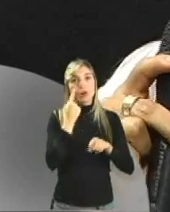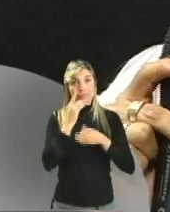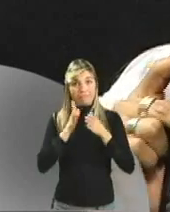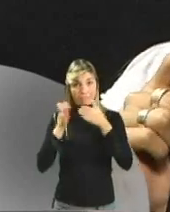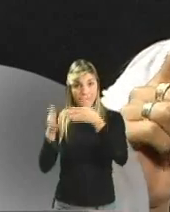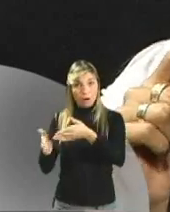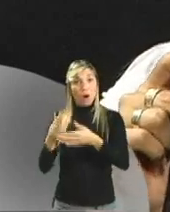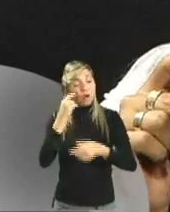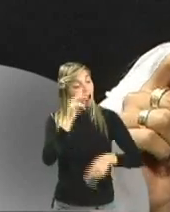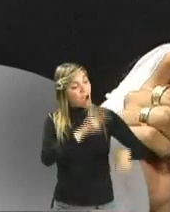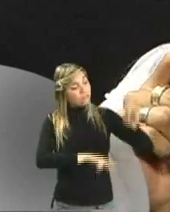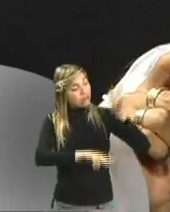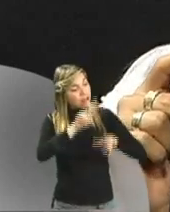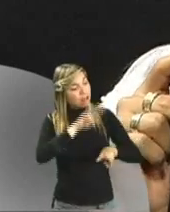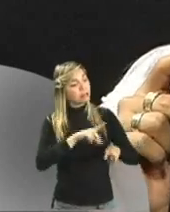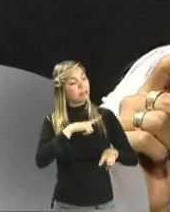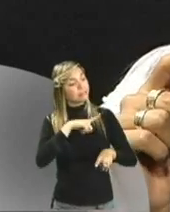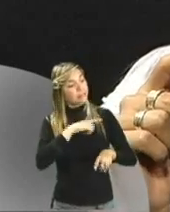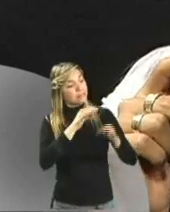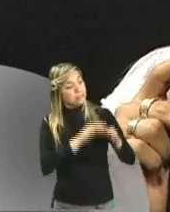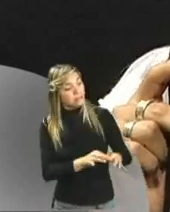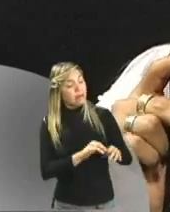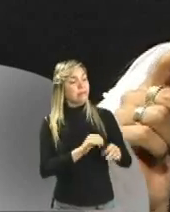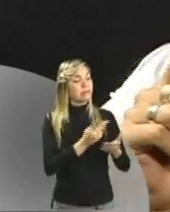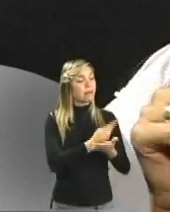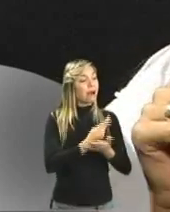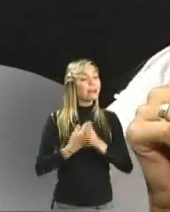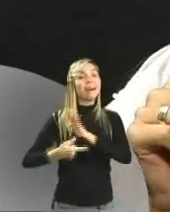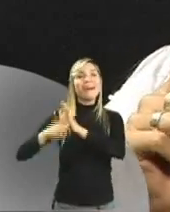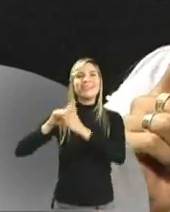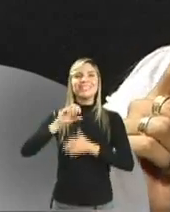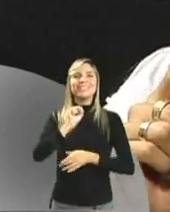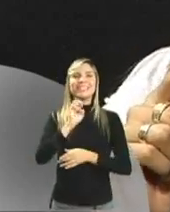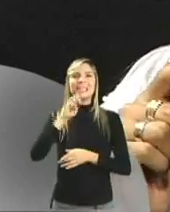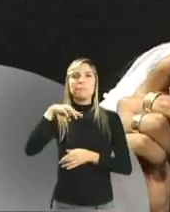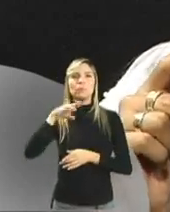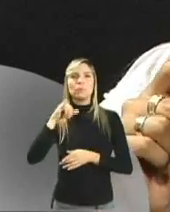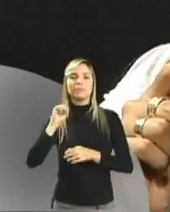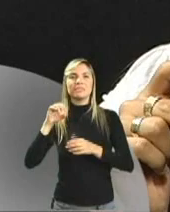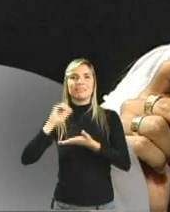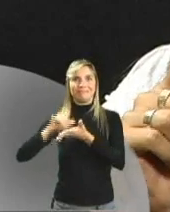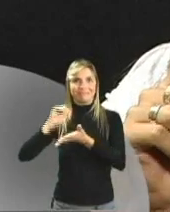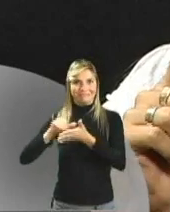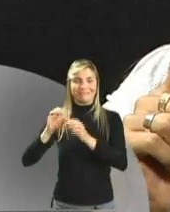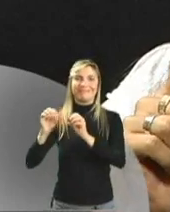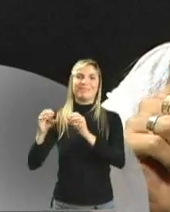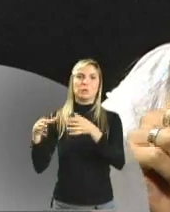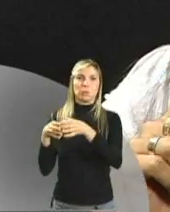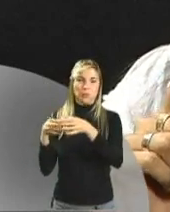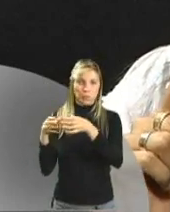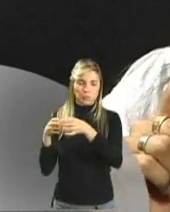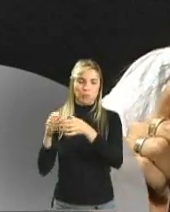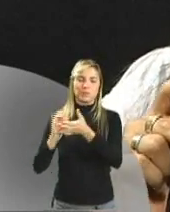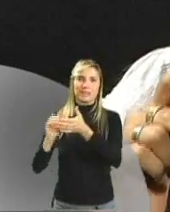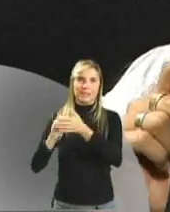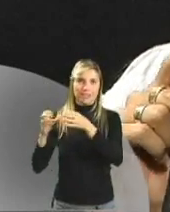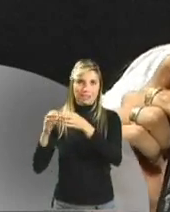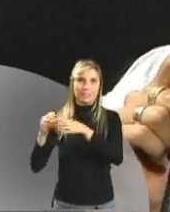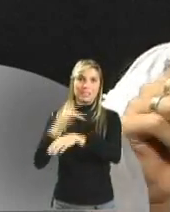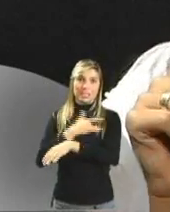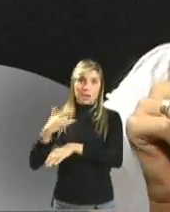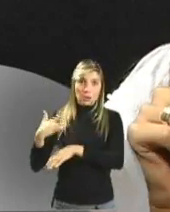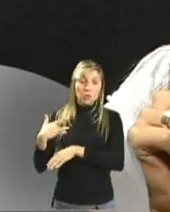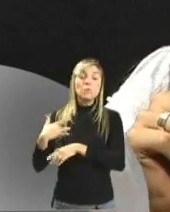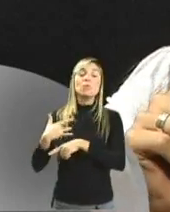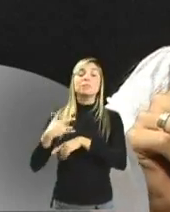da bolsa e preenche o relatório de enfermagem que a CEMUSA vai encaminhar para a PAN Sagrada Família em Belo Horizonte, onde eles